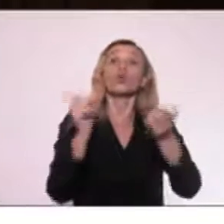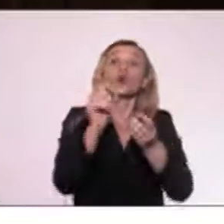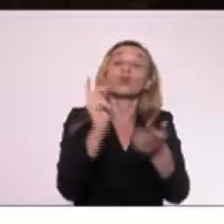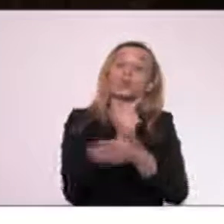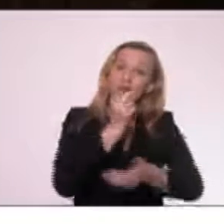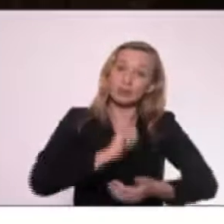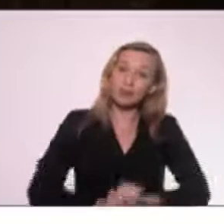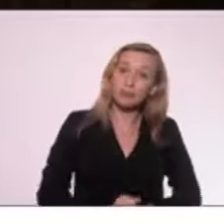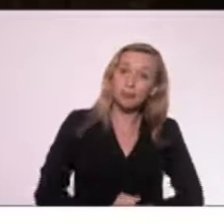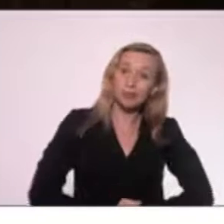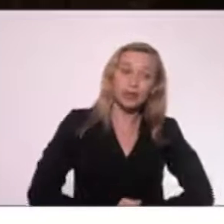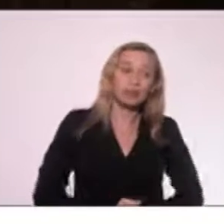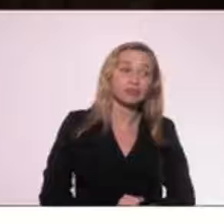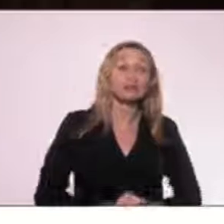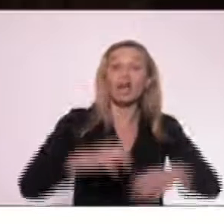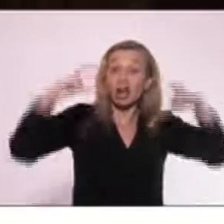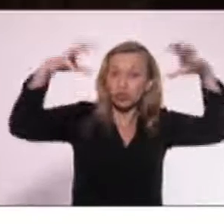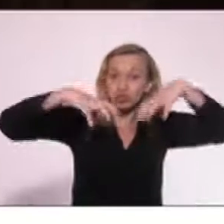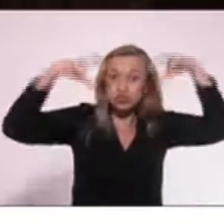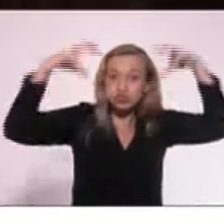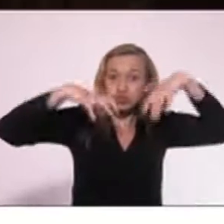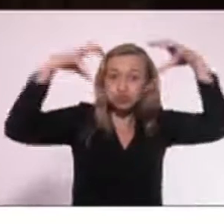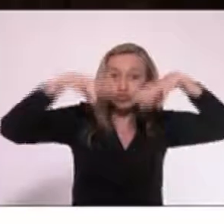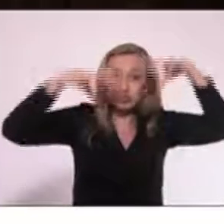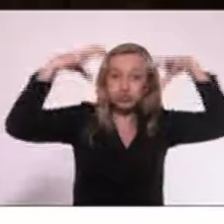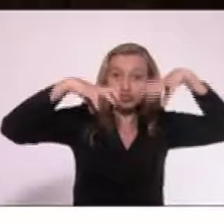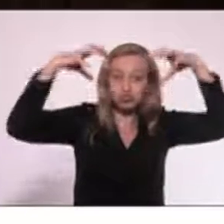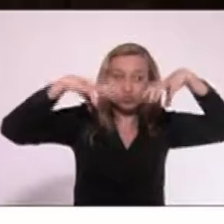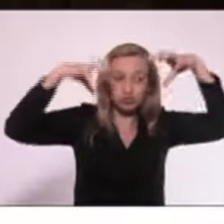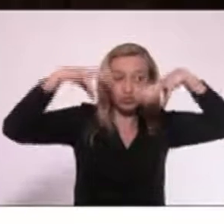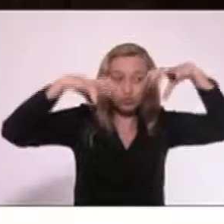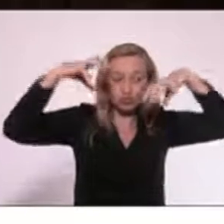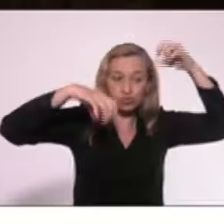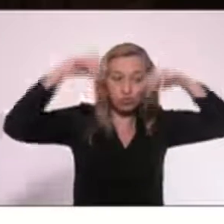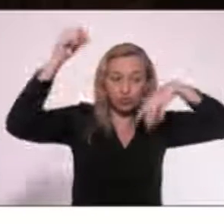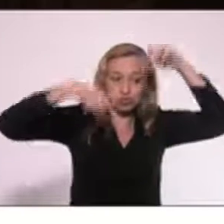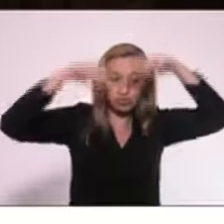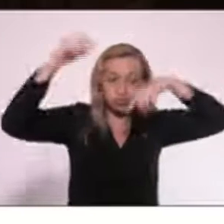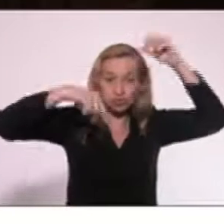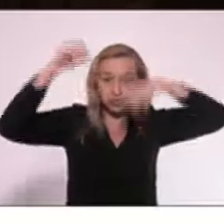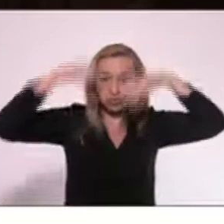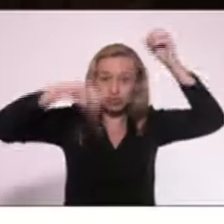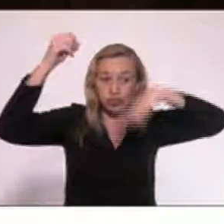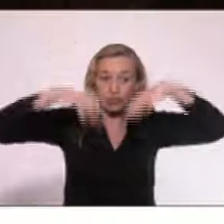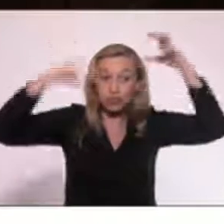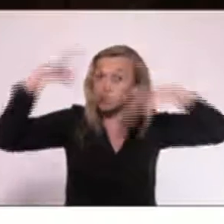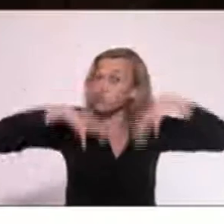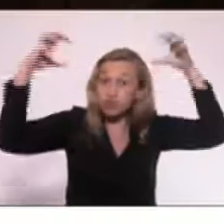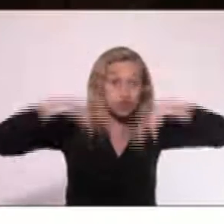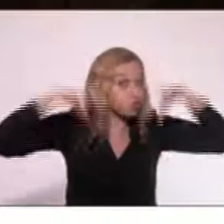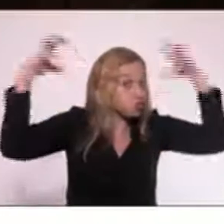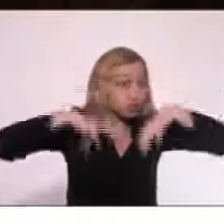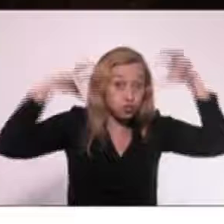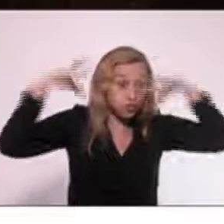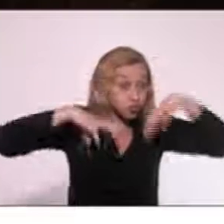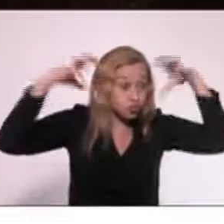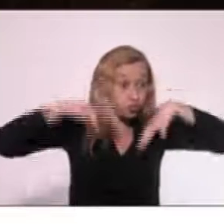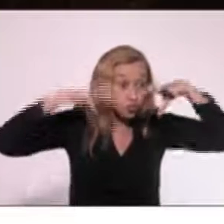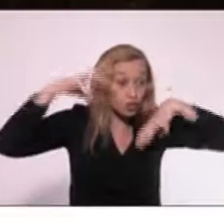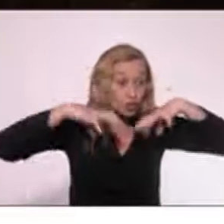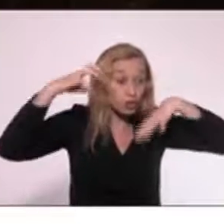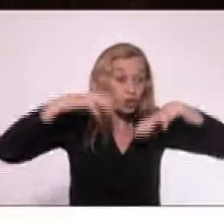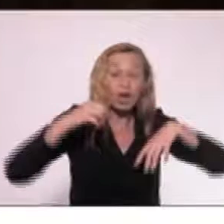altera é que a chuva está caindo com mais intensidade em